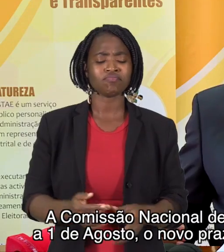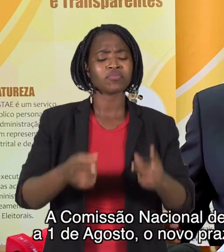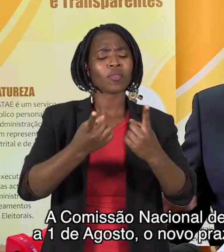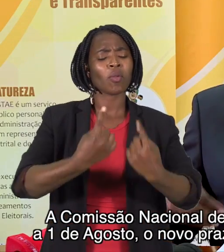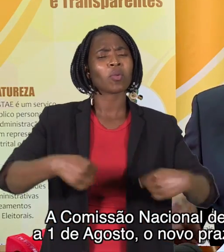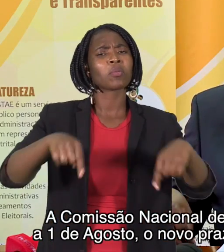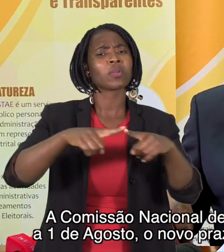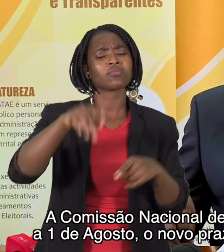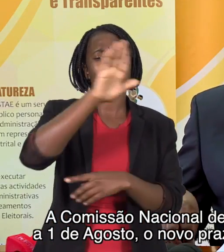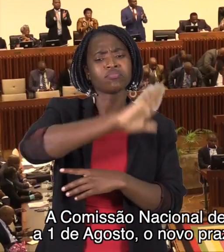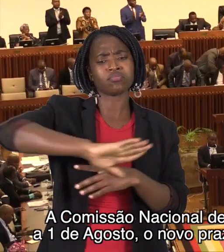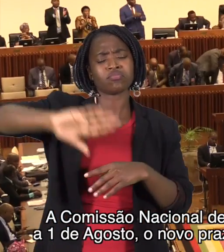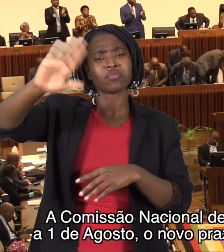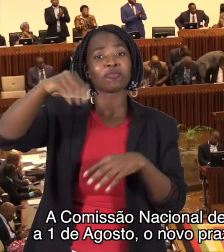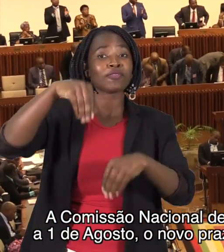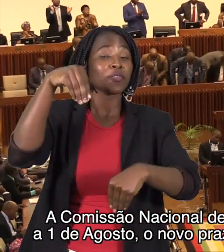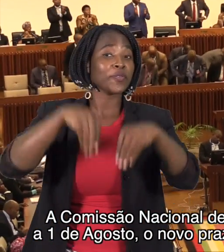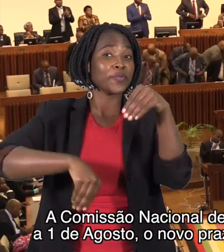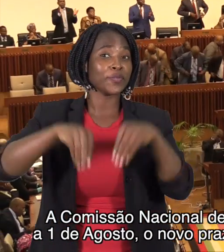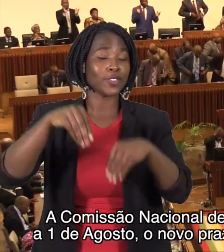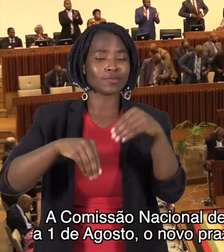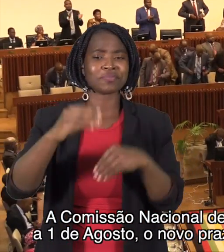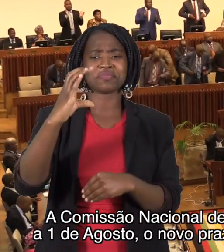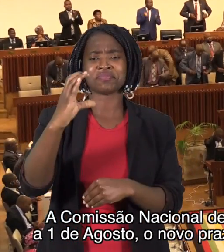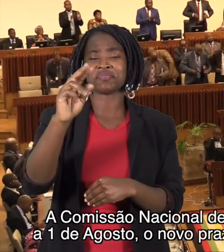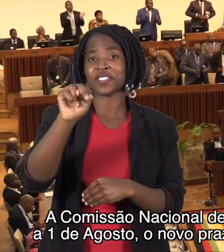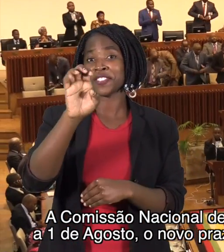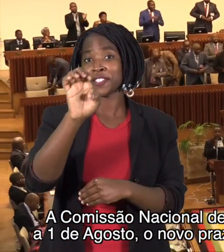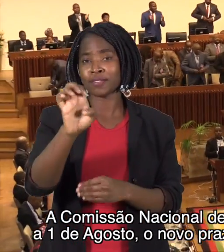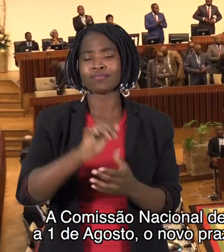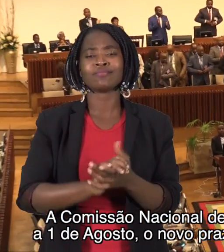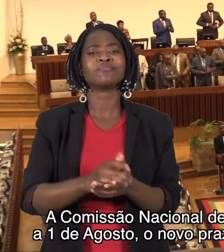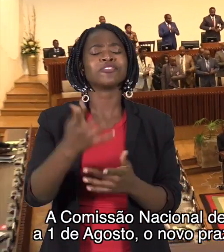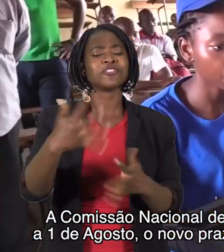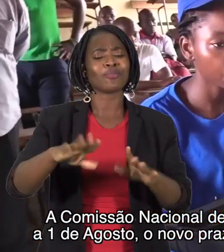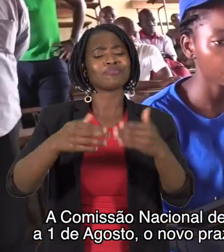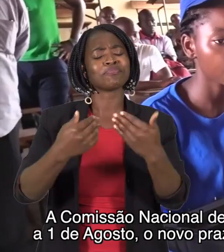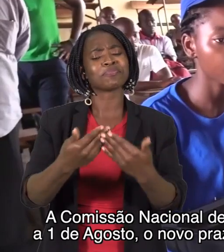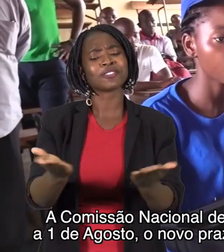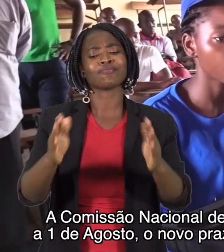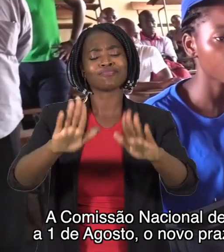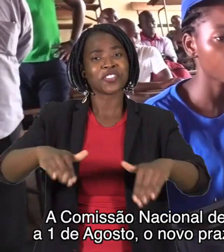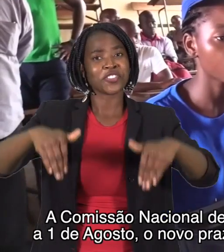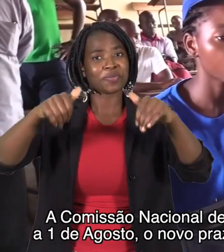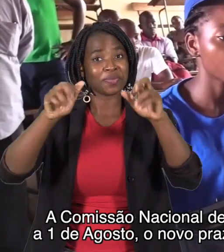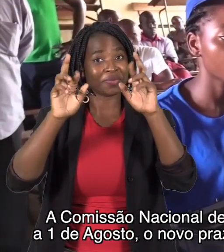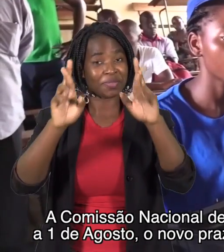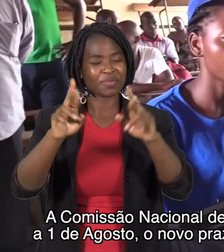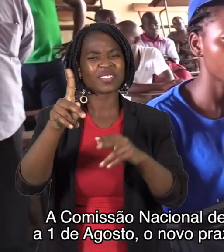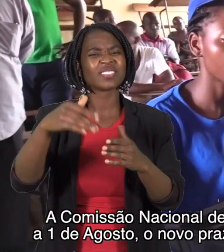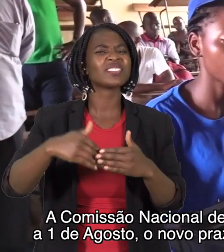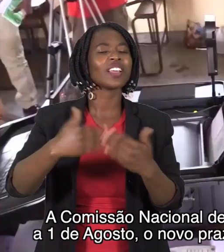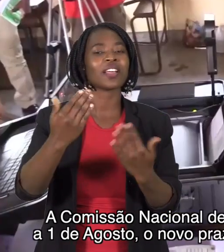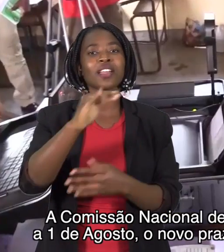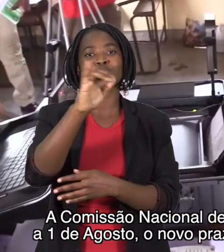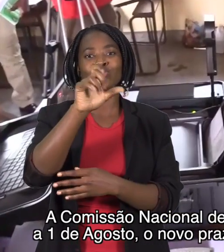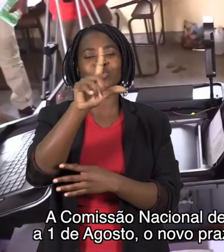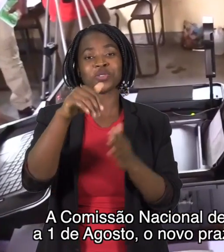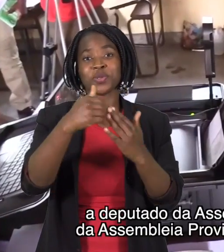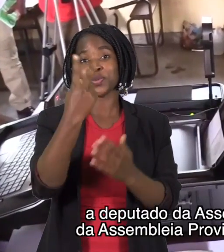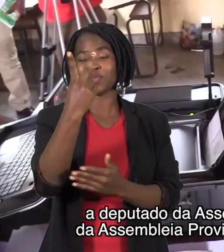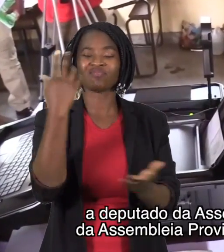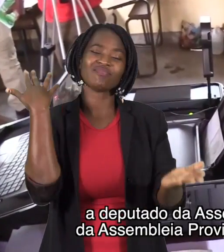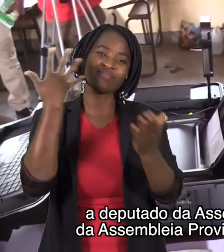A Comissão Nacional de Eleições fixou de 2 de julho a 1 de agosto o novo prazo para a apresentação de